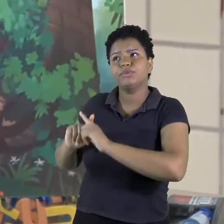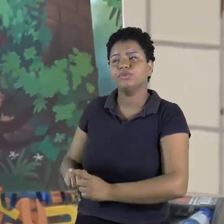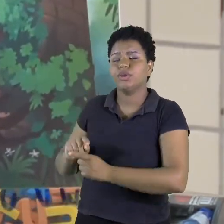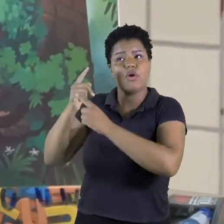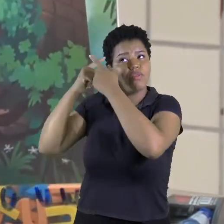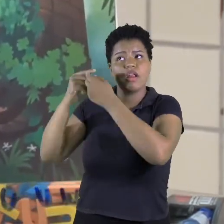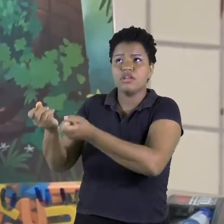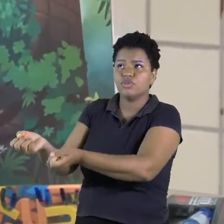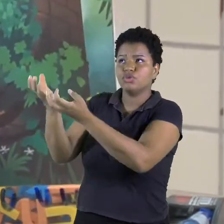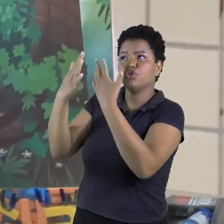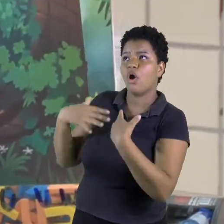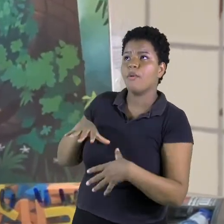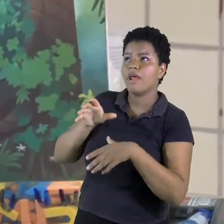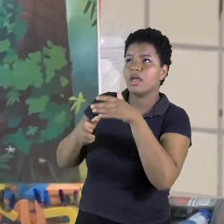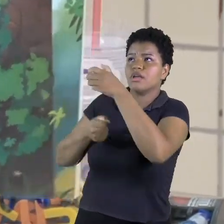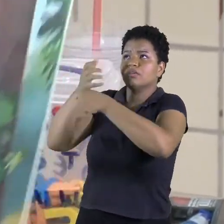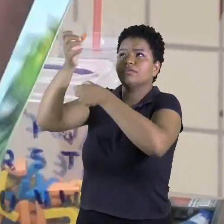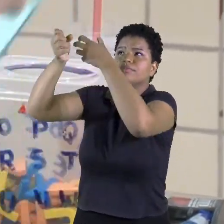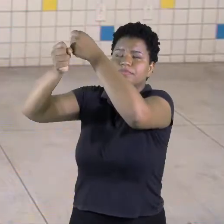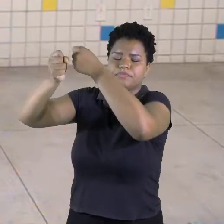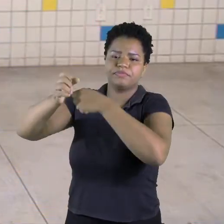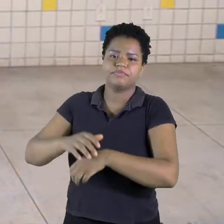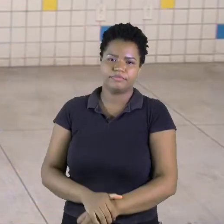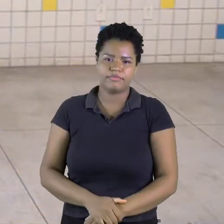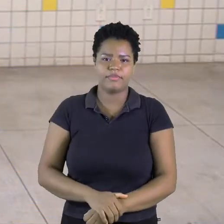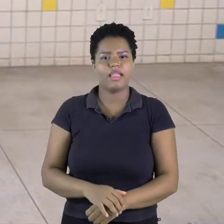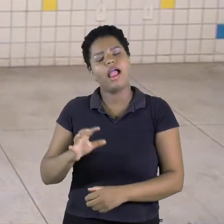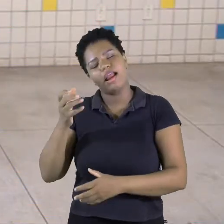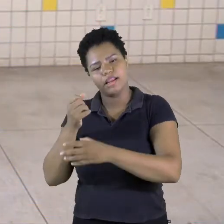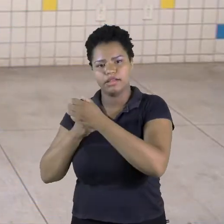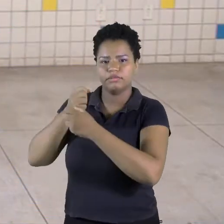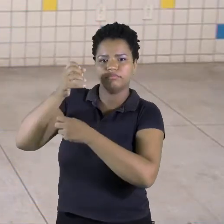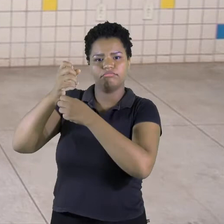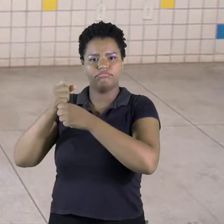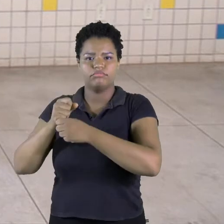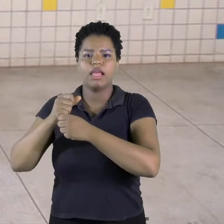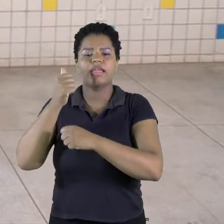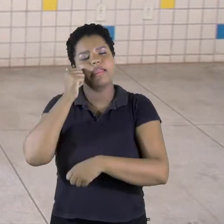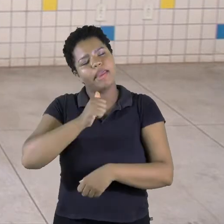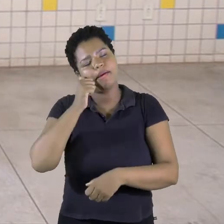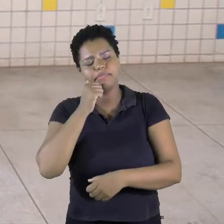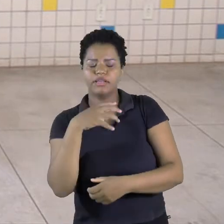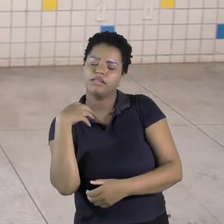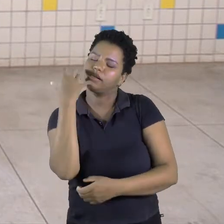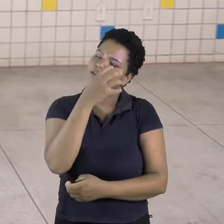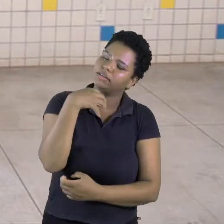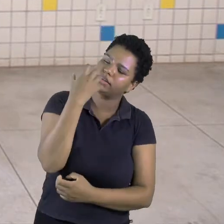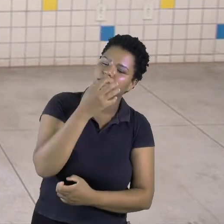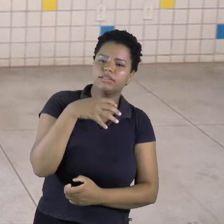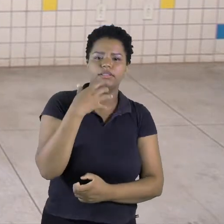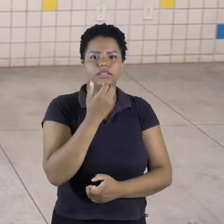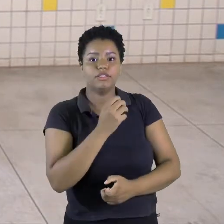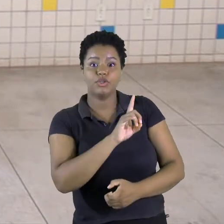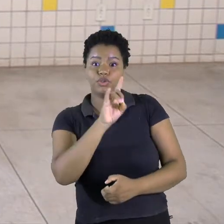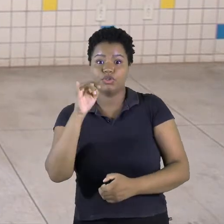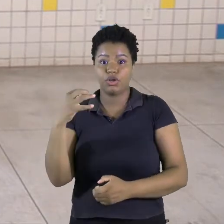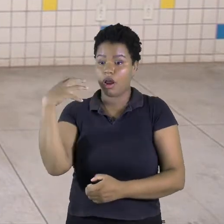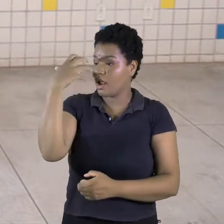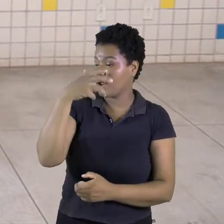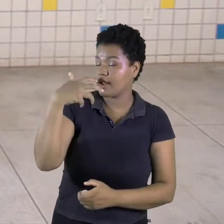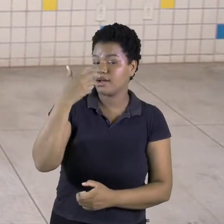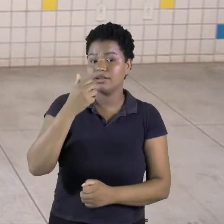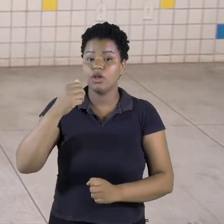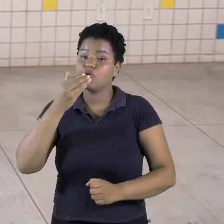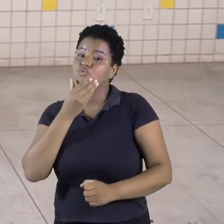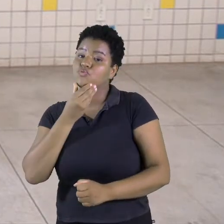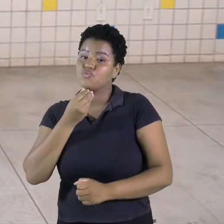escada. E a Rapunzel ficava na torre cantando. Certo dia, cantando, estava passando por